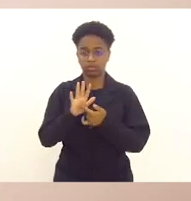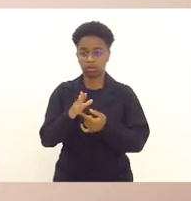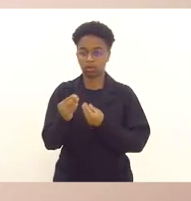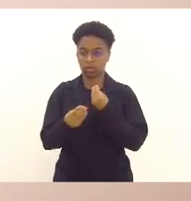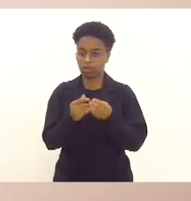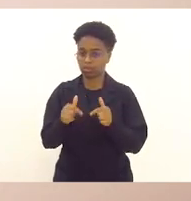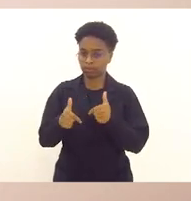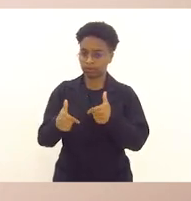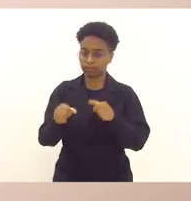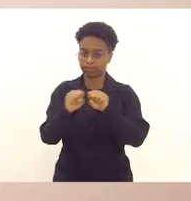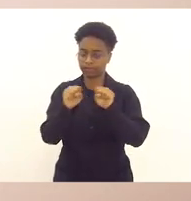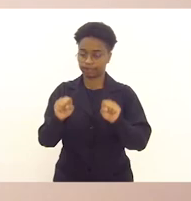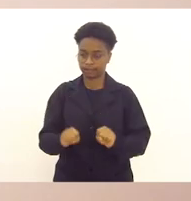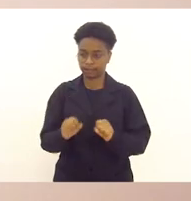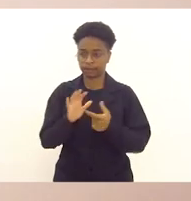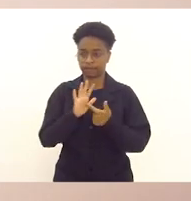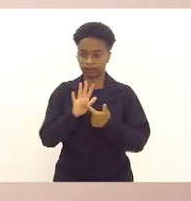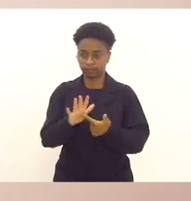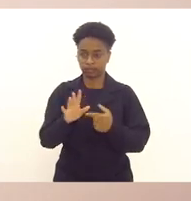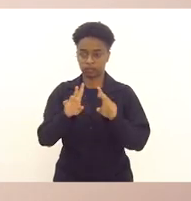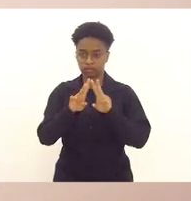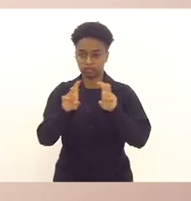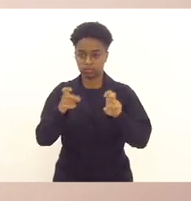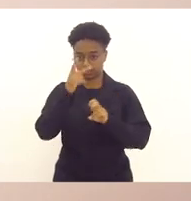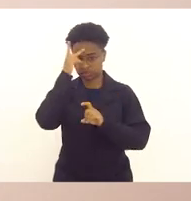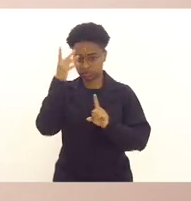sistema para sensibilizar sobre lgbtqia+